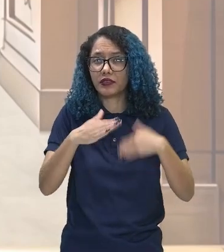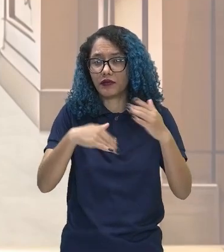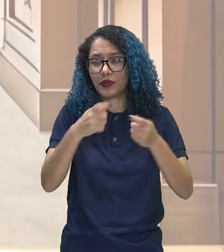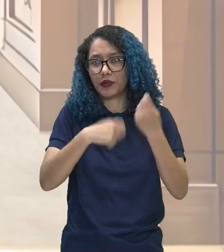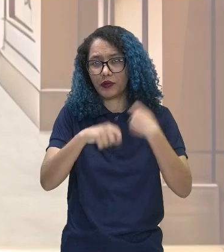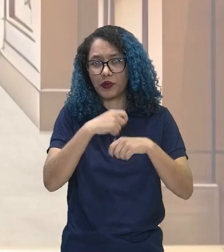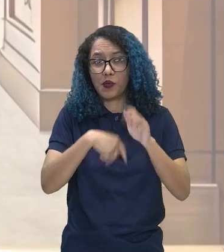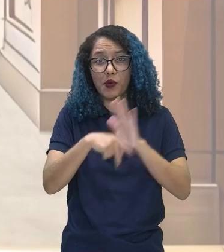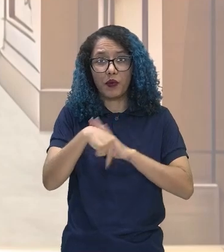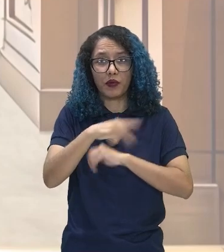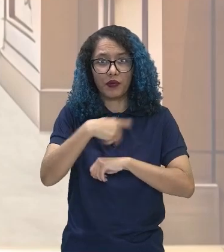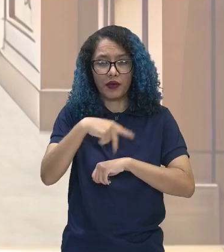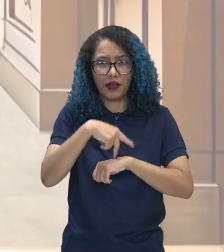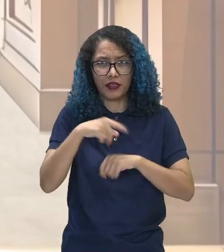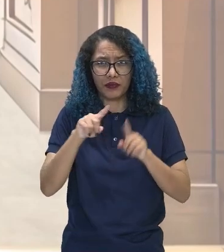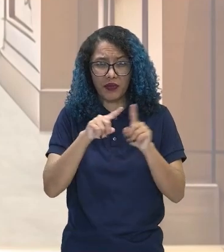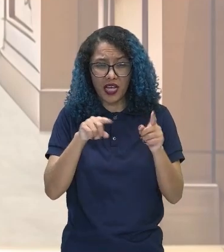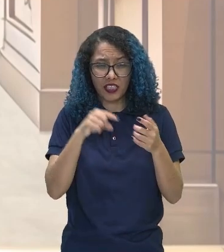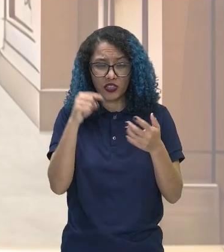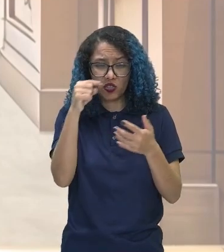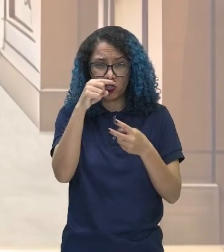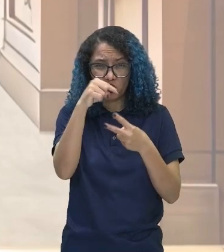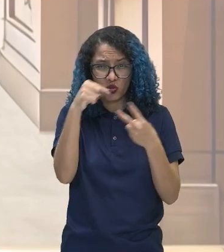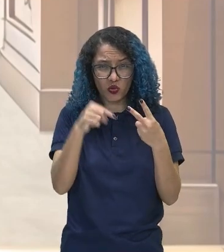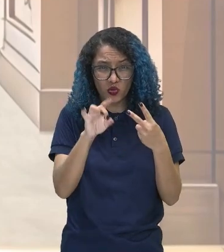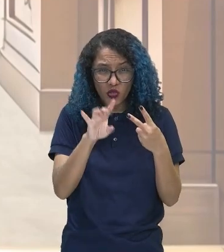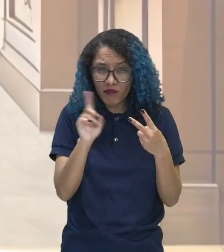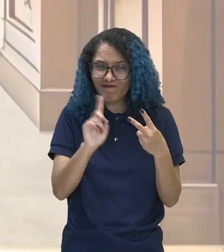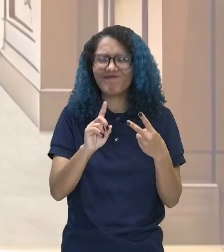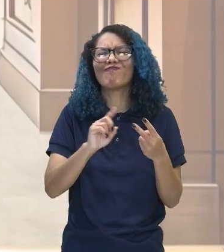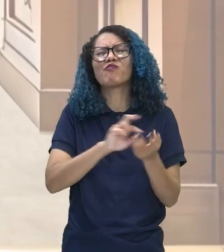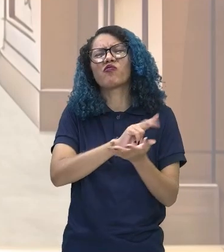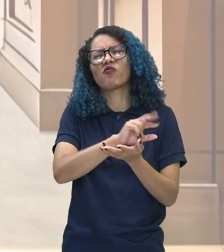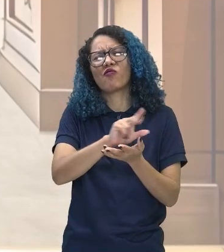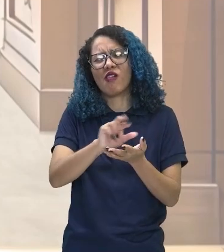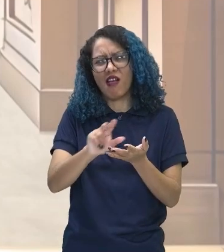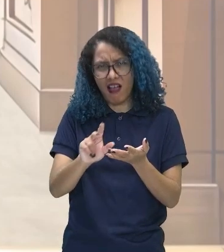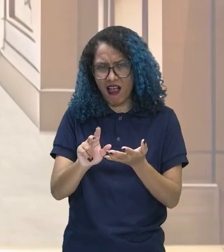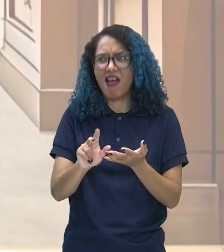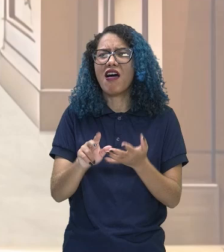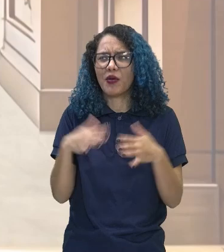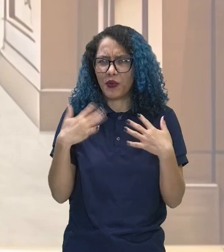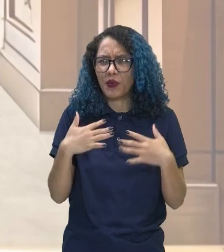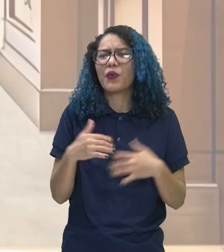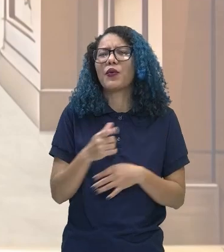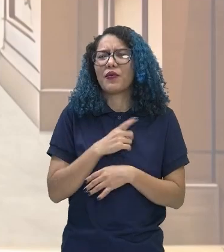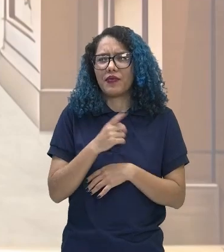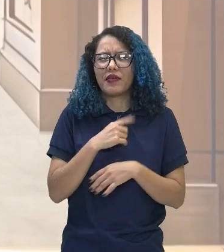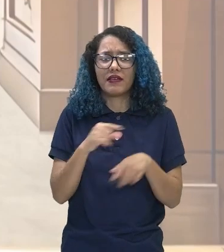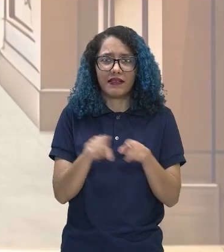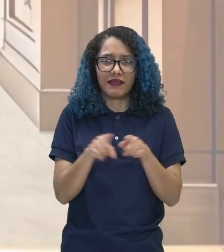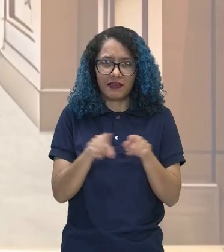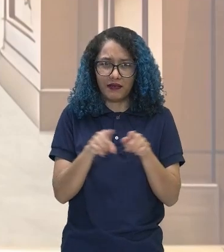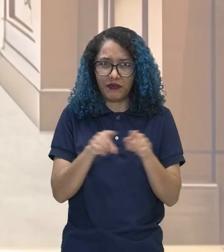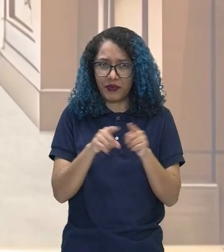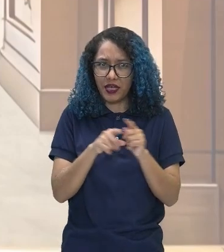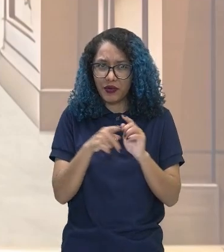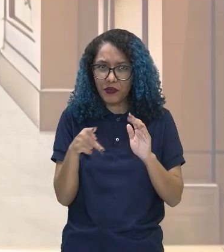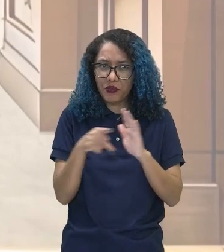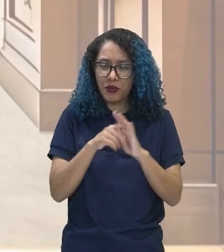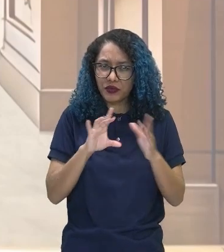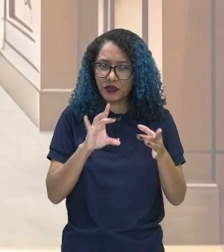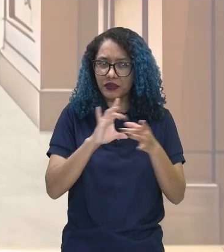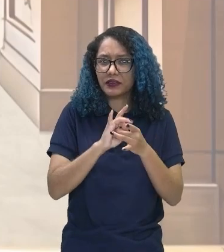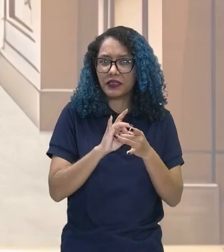Mas isso é pouco diante do que é em si os direitos trabalhistas, tá, meus queridos alunos? E para aprofundar sobre esse